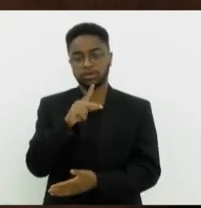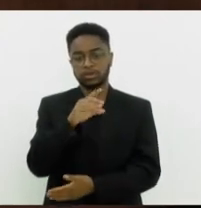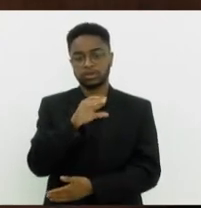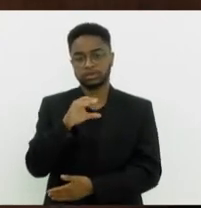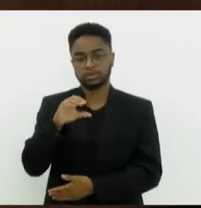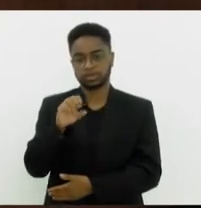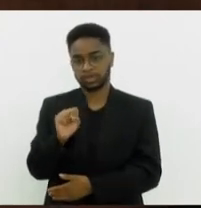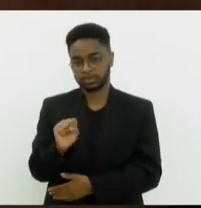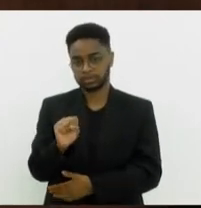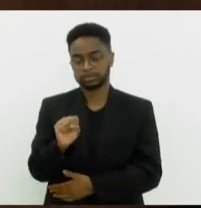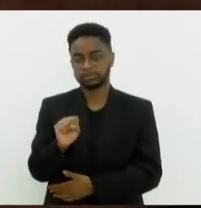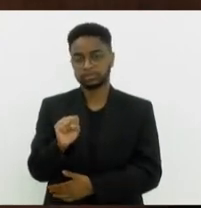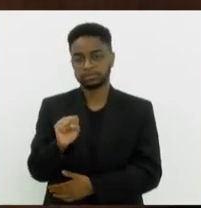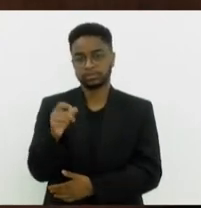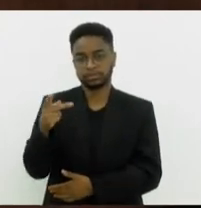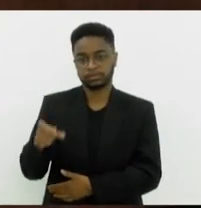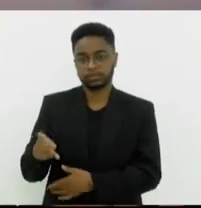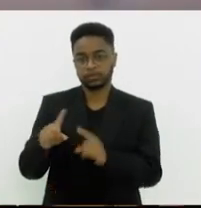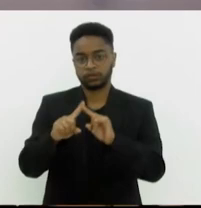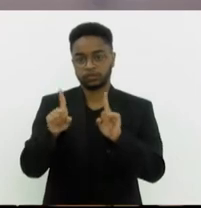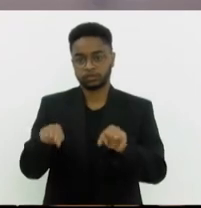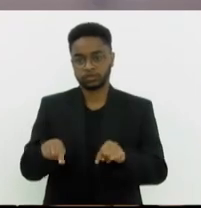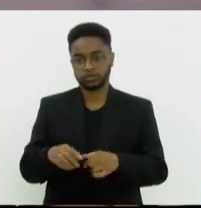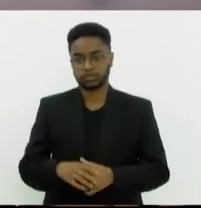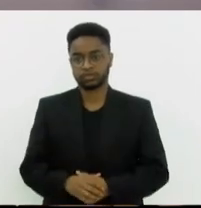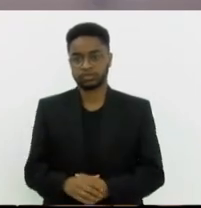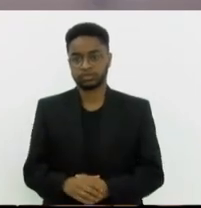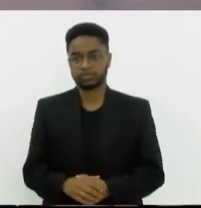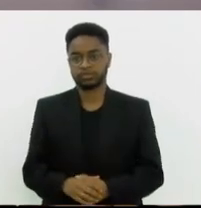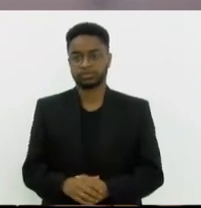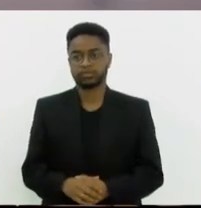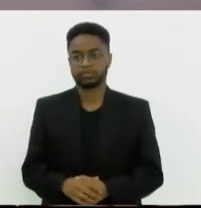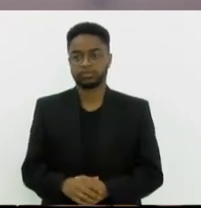PCCS para esses funcionários.